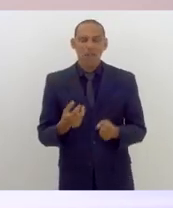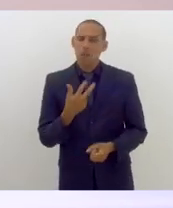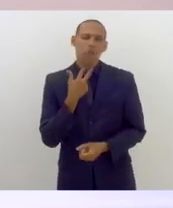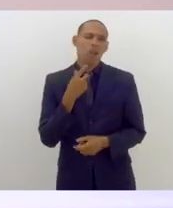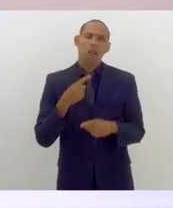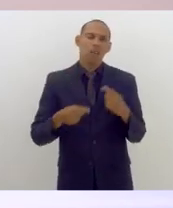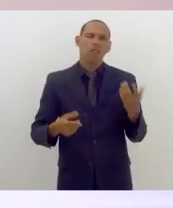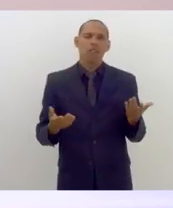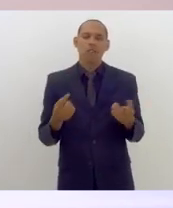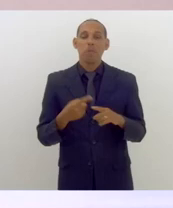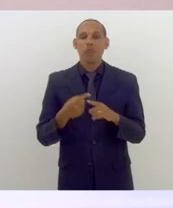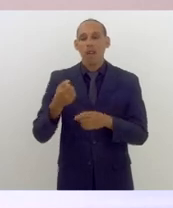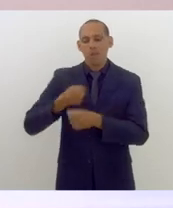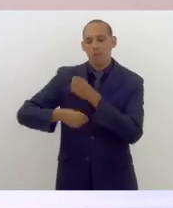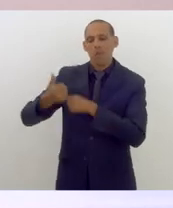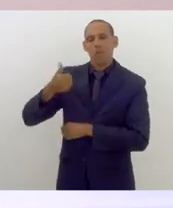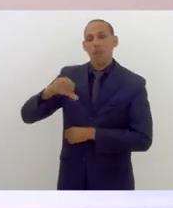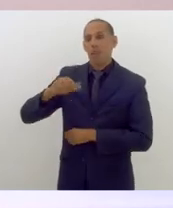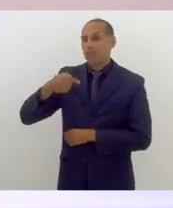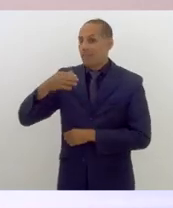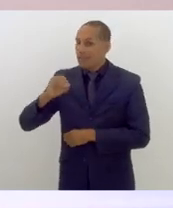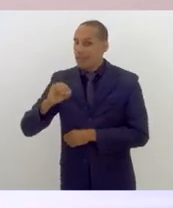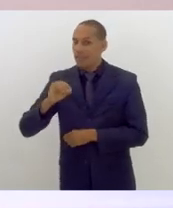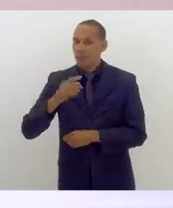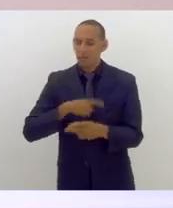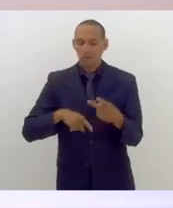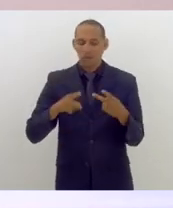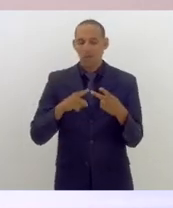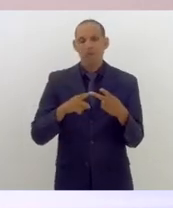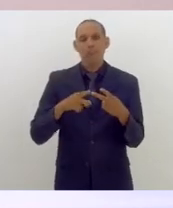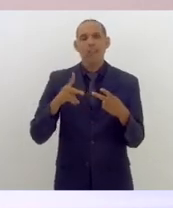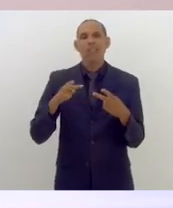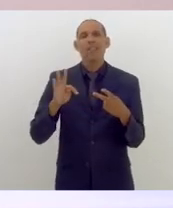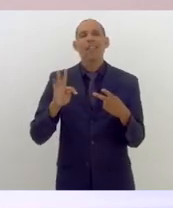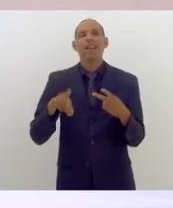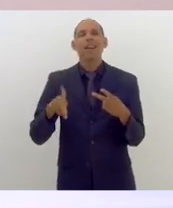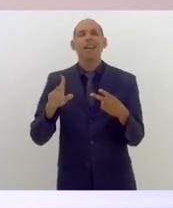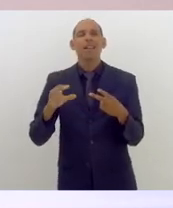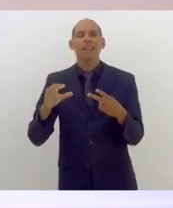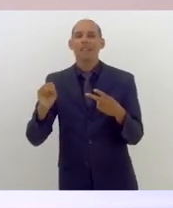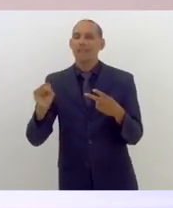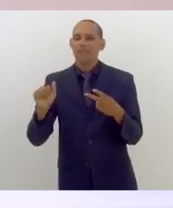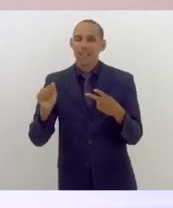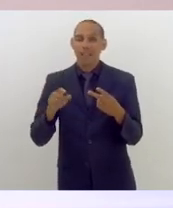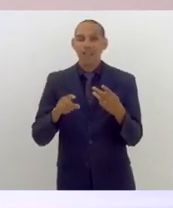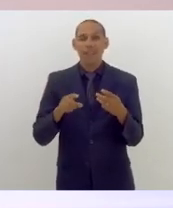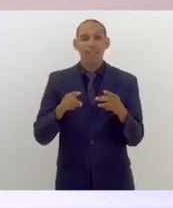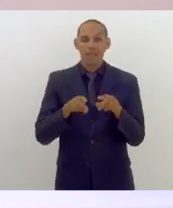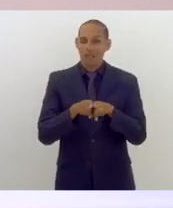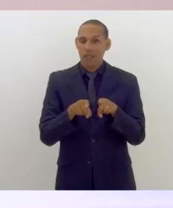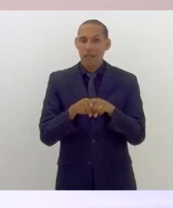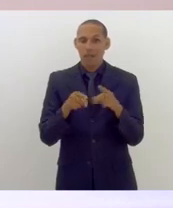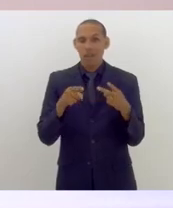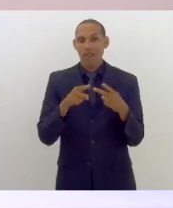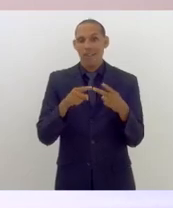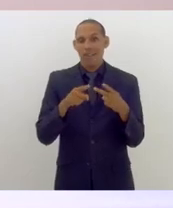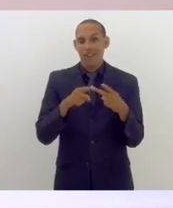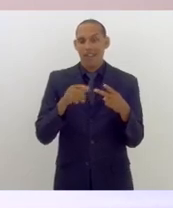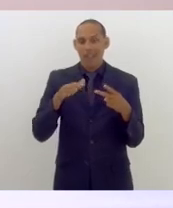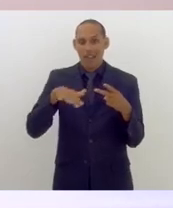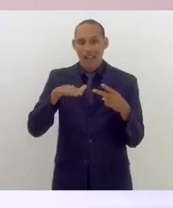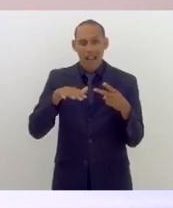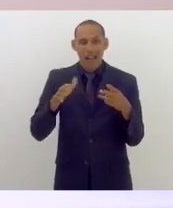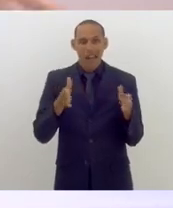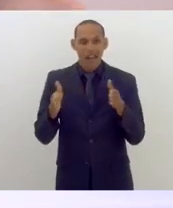que teve na década de 70 que teve da questão da TK CSA tanto é que o governador foi preso em função de